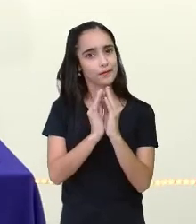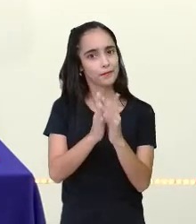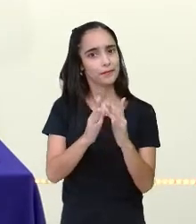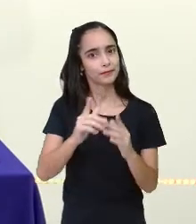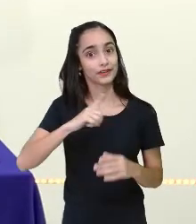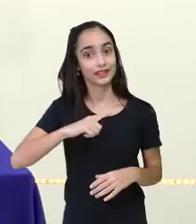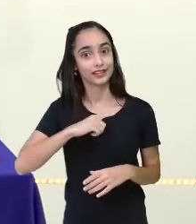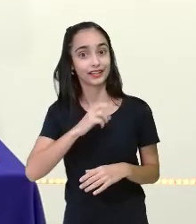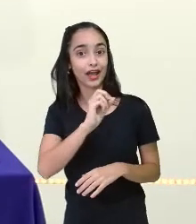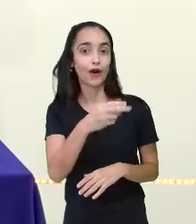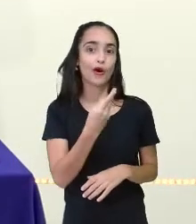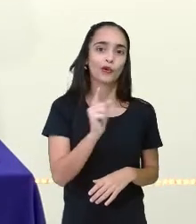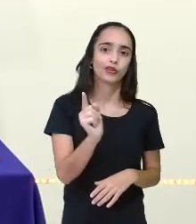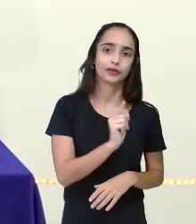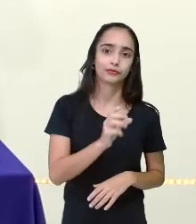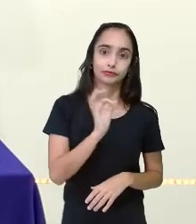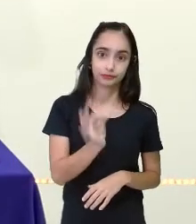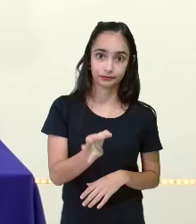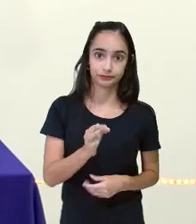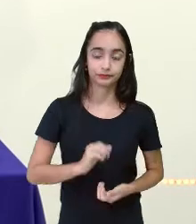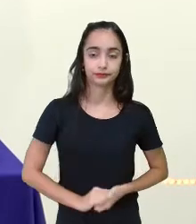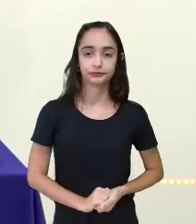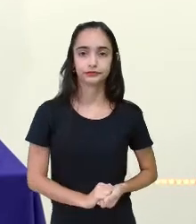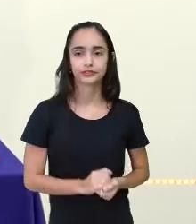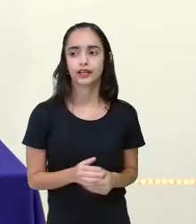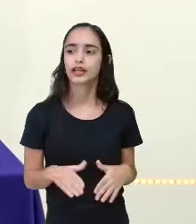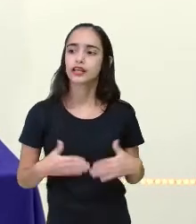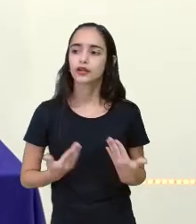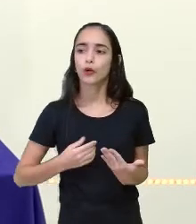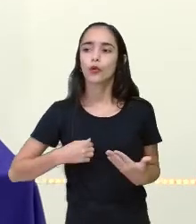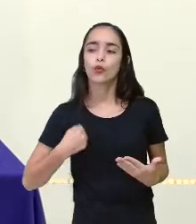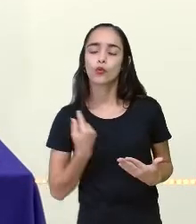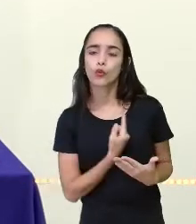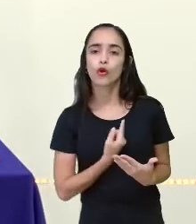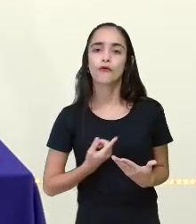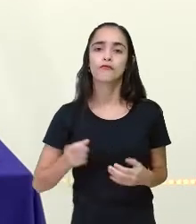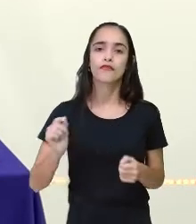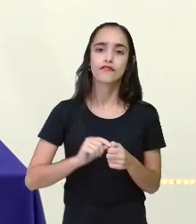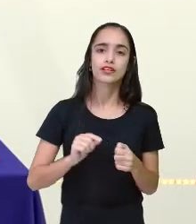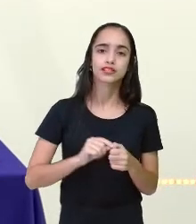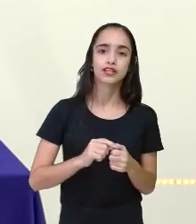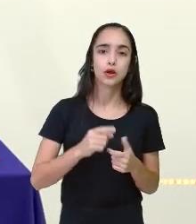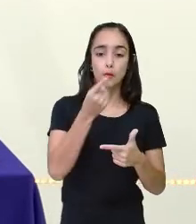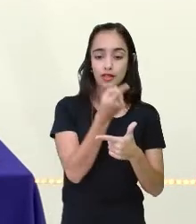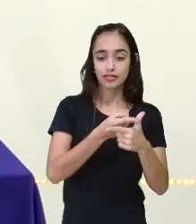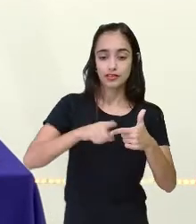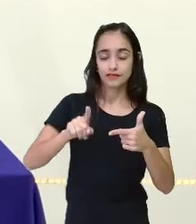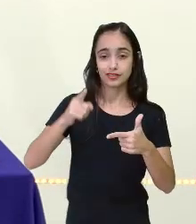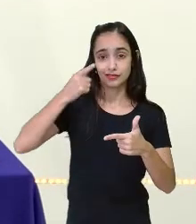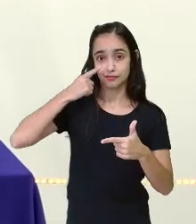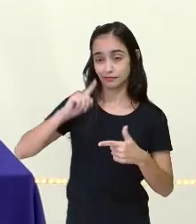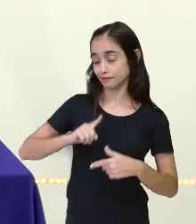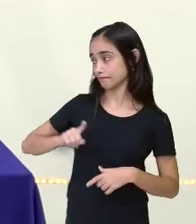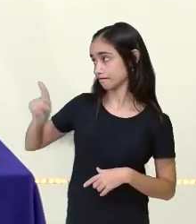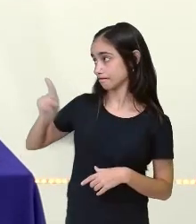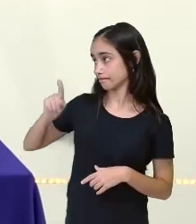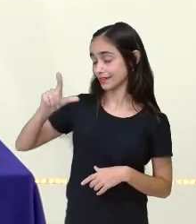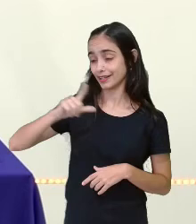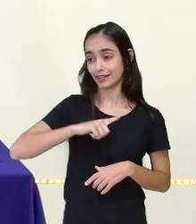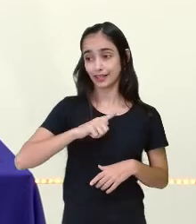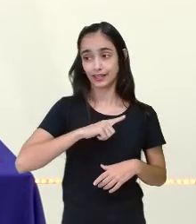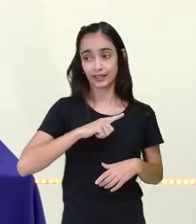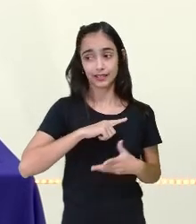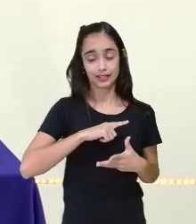ter resto. Por quê? Quando a gente for fazer uma divisãozinha, que estão aqui nessas cartas aqui, que eu coloquei aqui cor